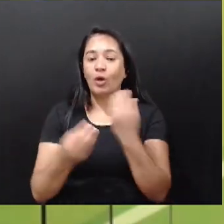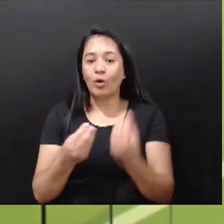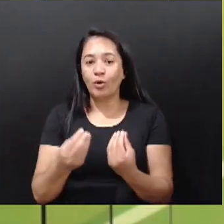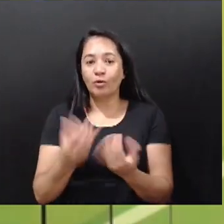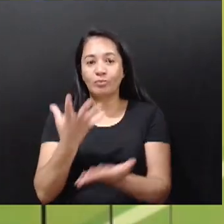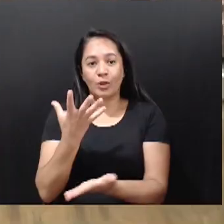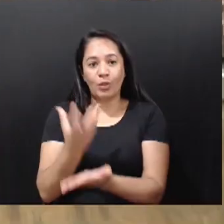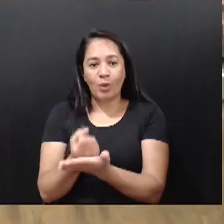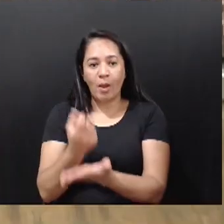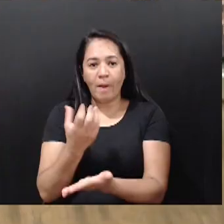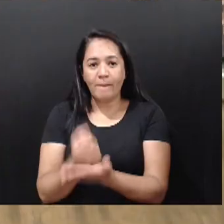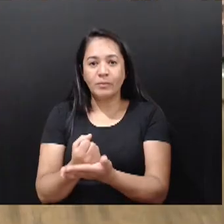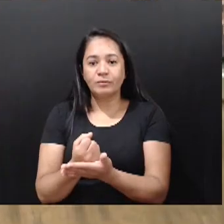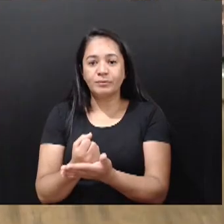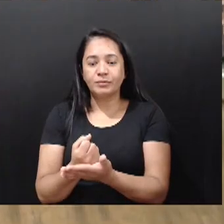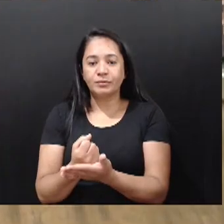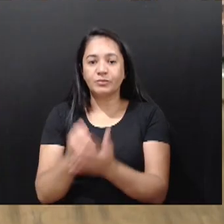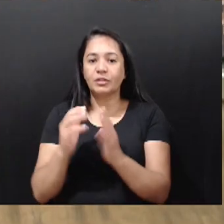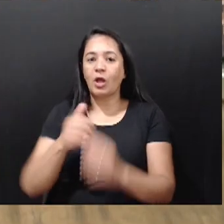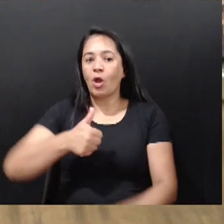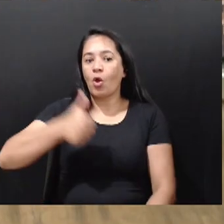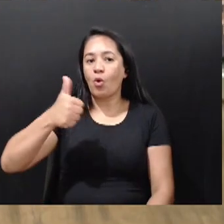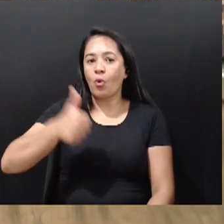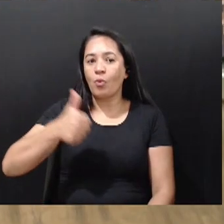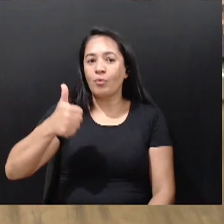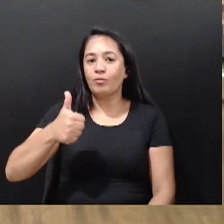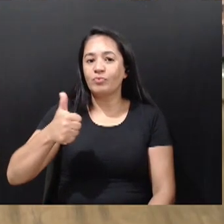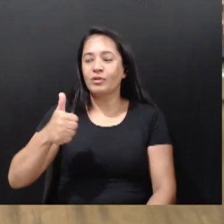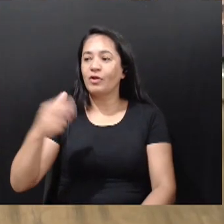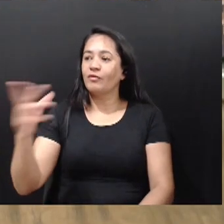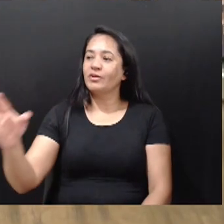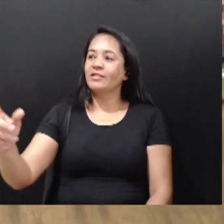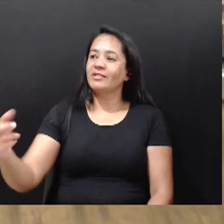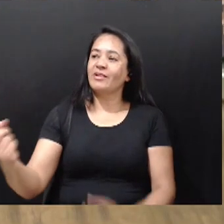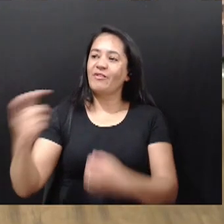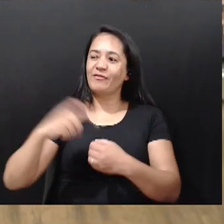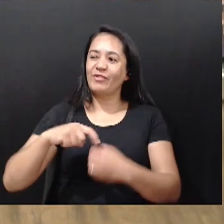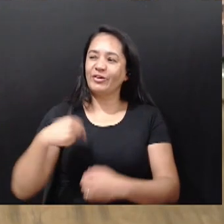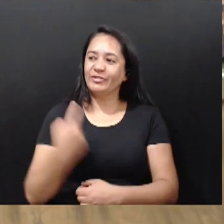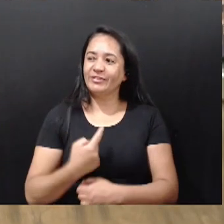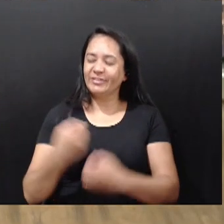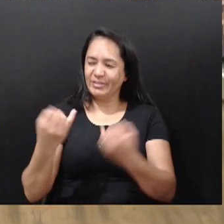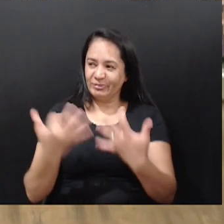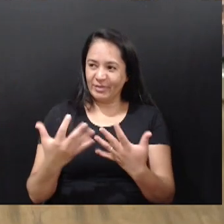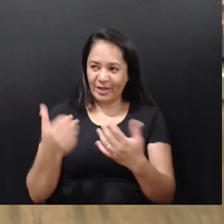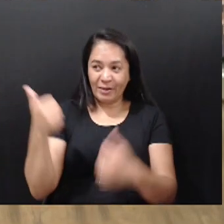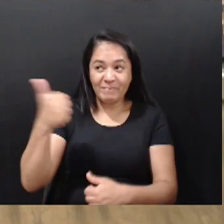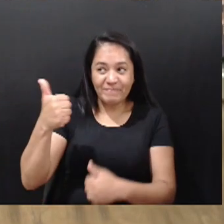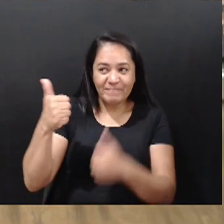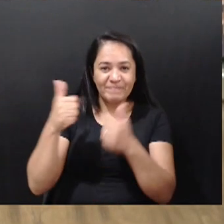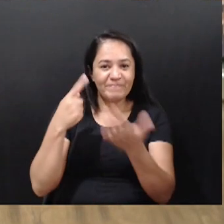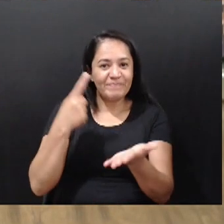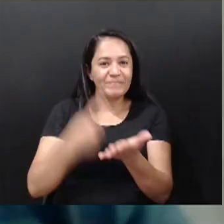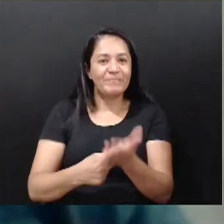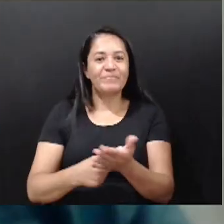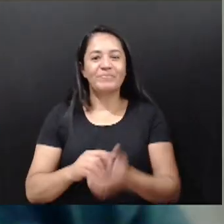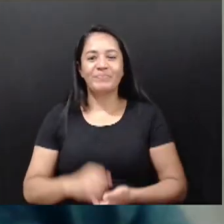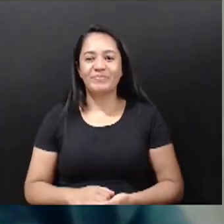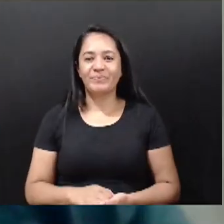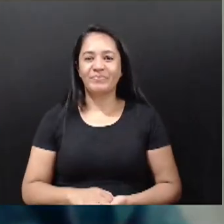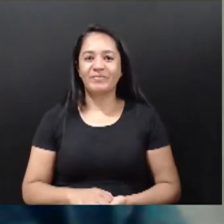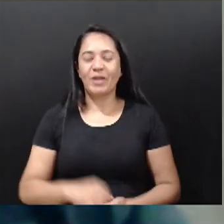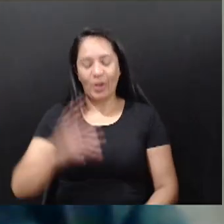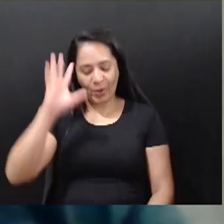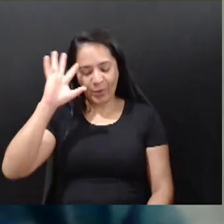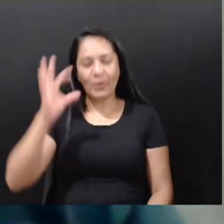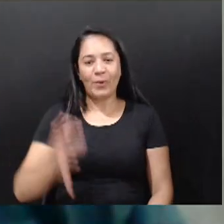tiver esse primeiro balanço, o senhor retorna aqui para falar para a gente, para contar em primeira mão? Com certeza, viu, Mirna?